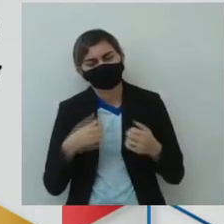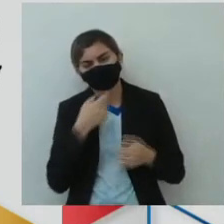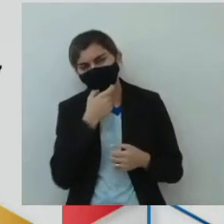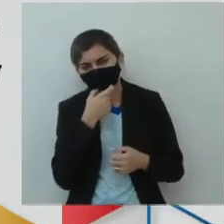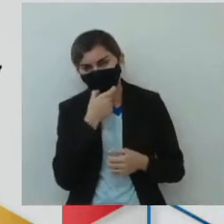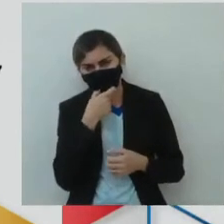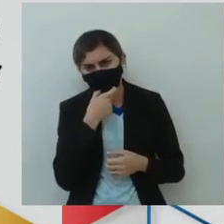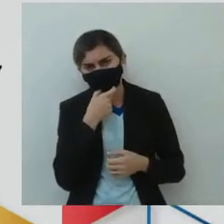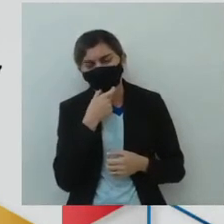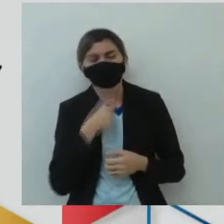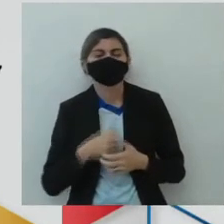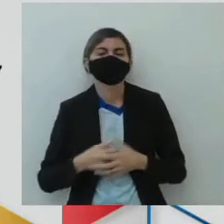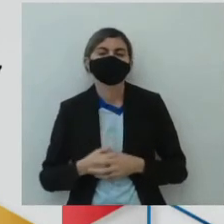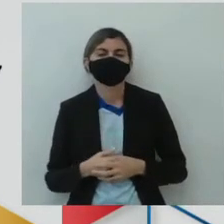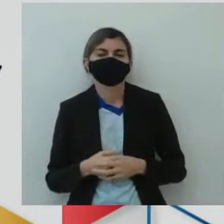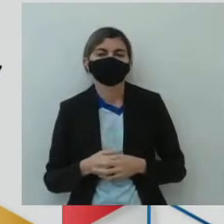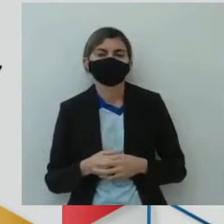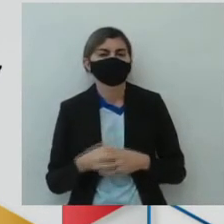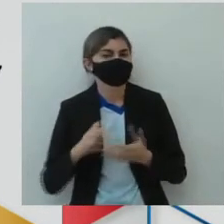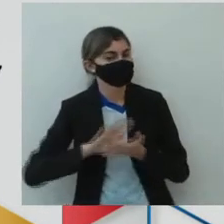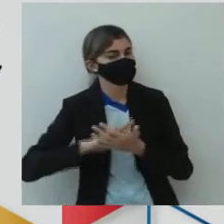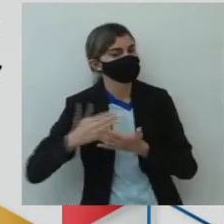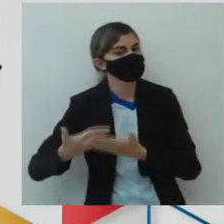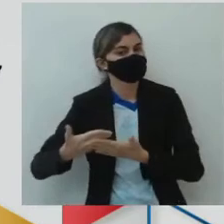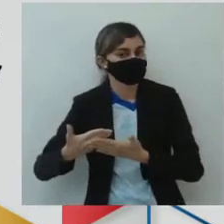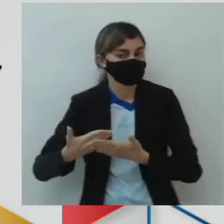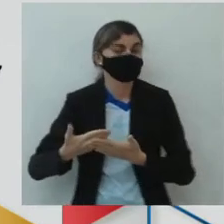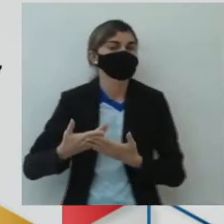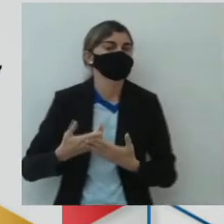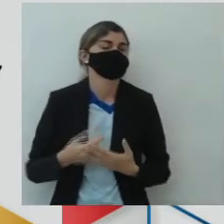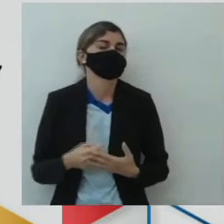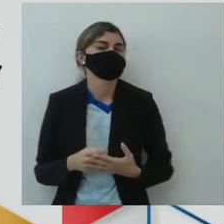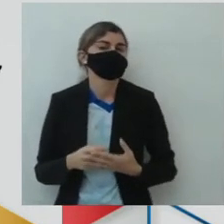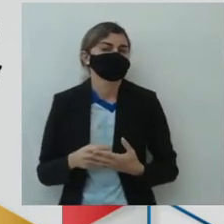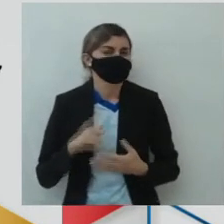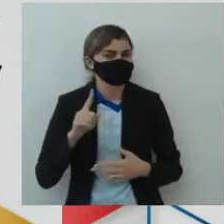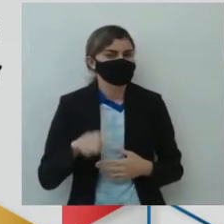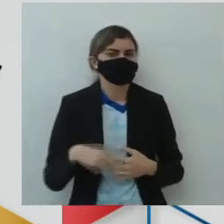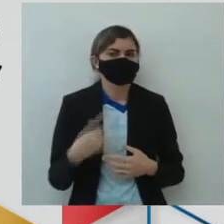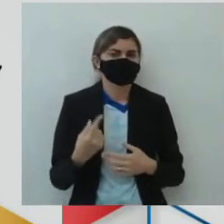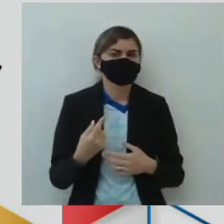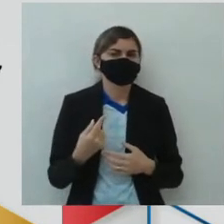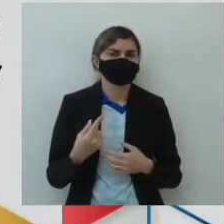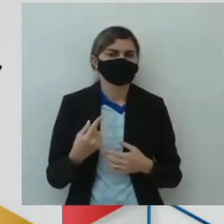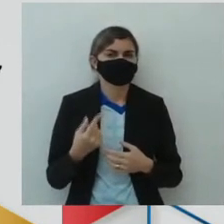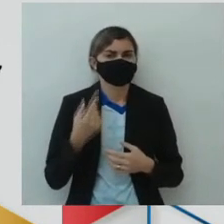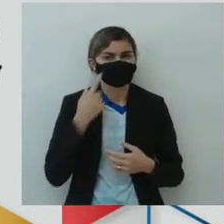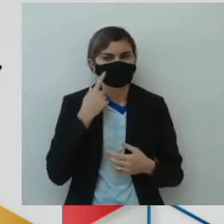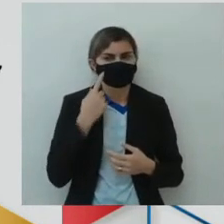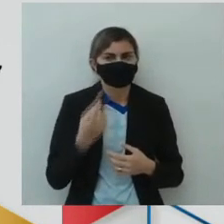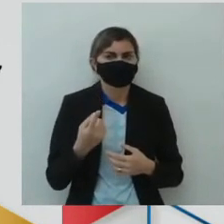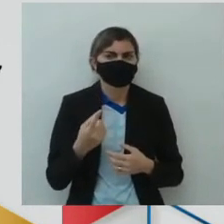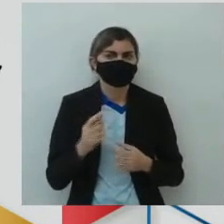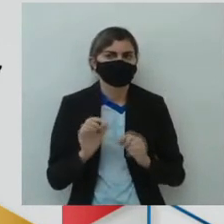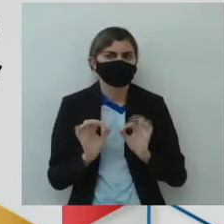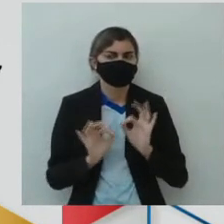willing to Pure leitor traduzido caso o